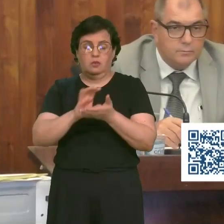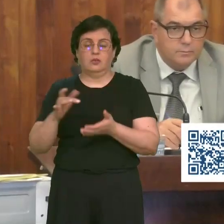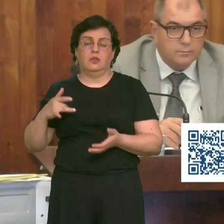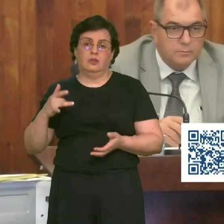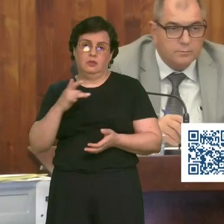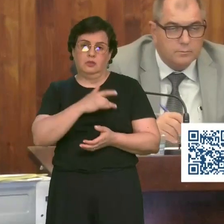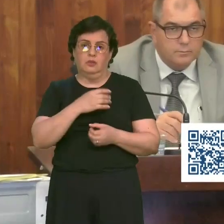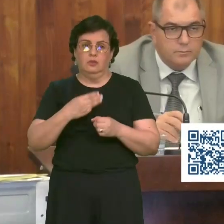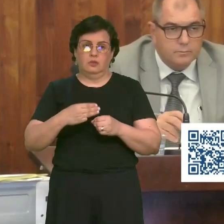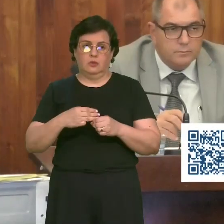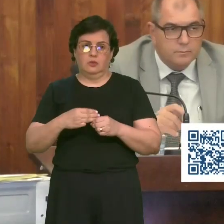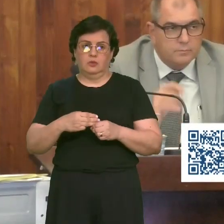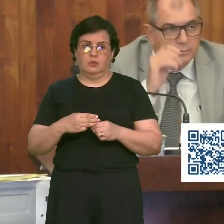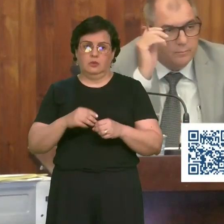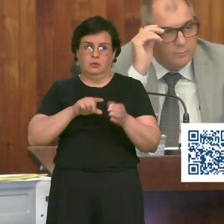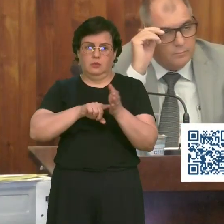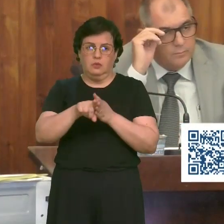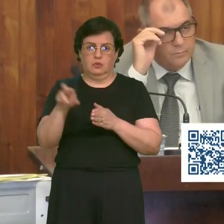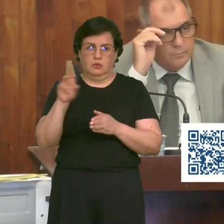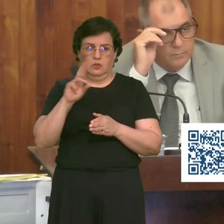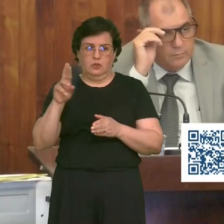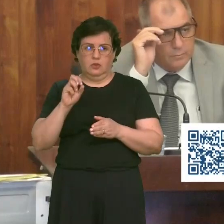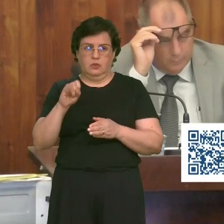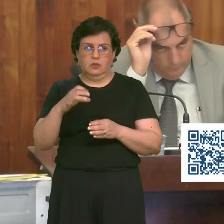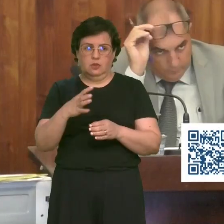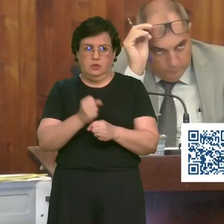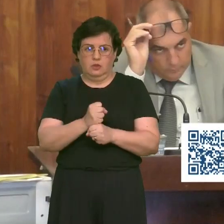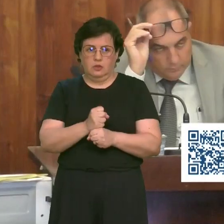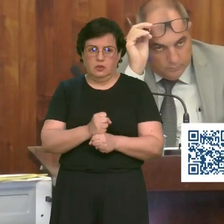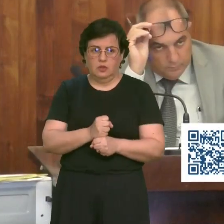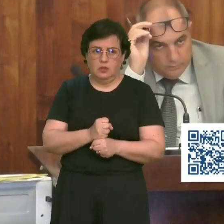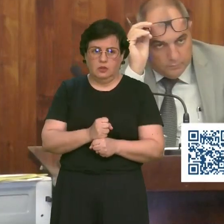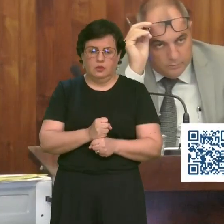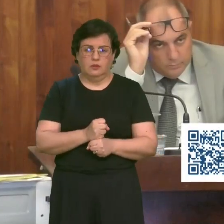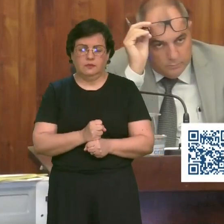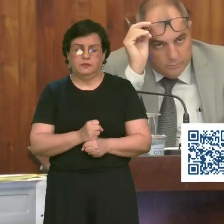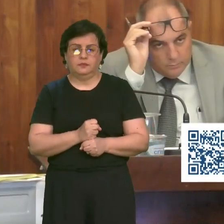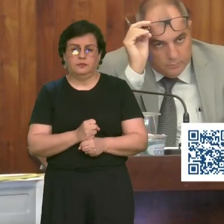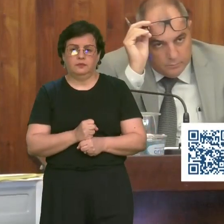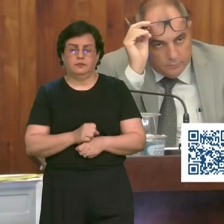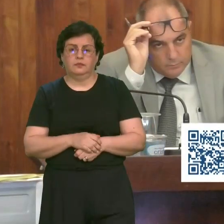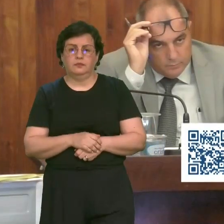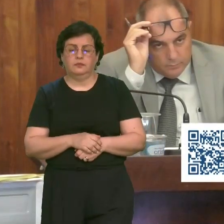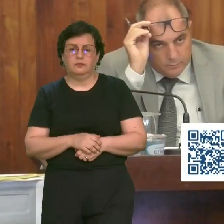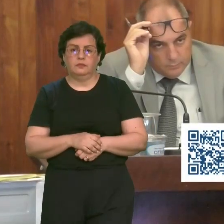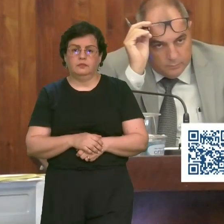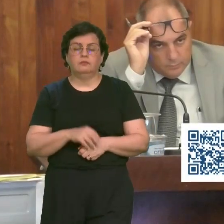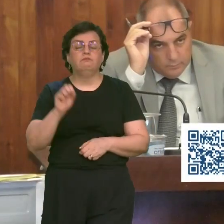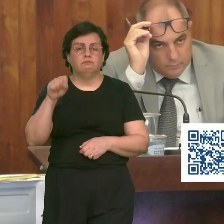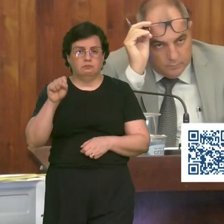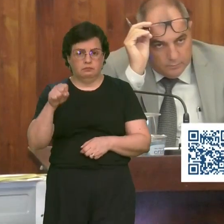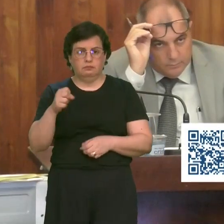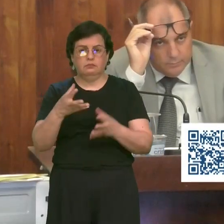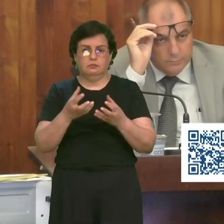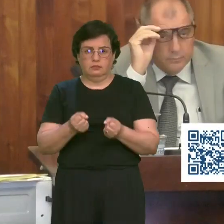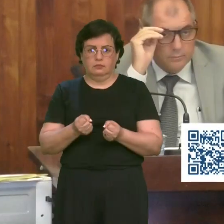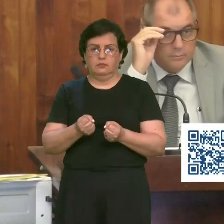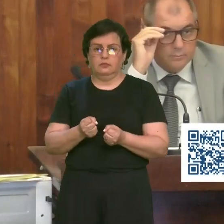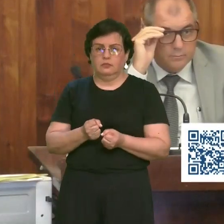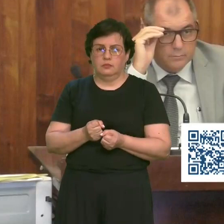Rogerinho se aceita o adendo proposto pelo vereador da nega da saúde sim Presidente